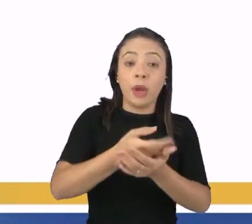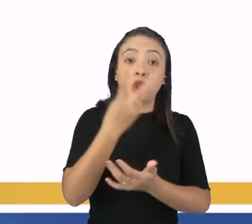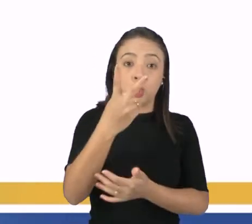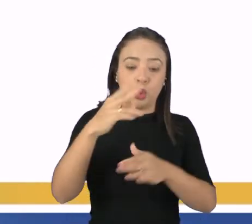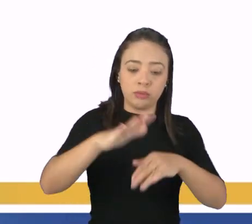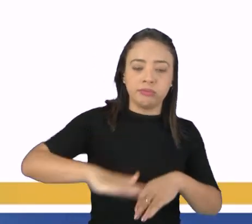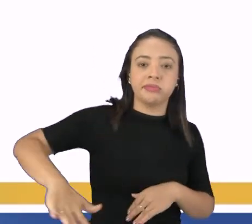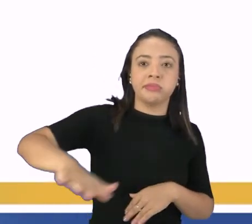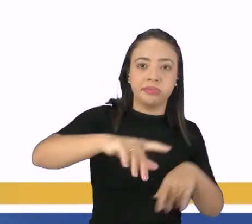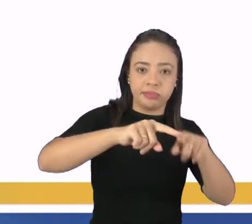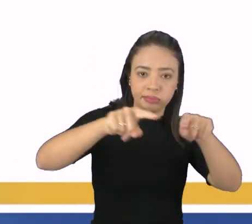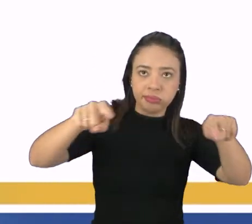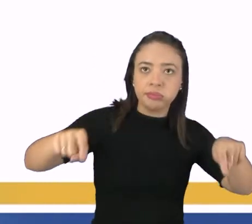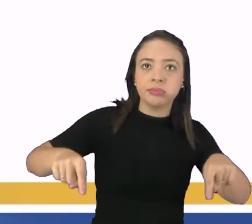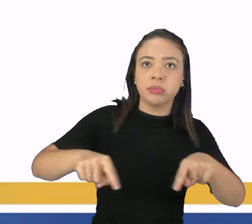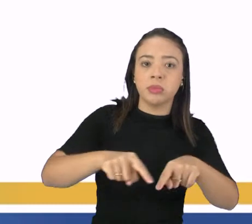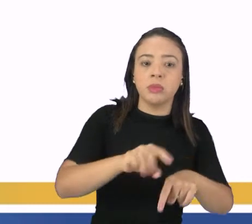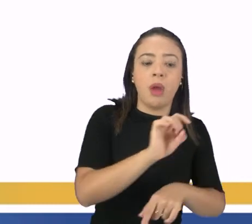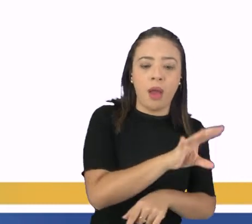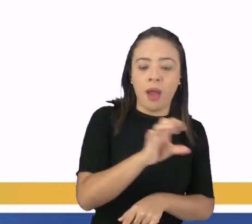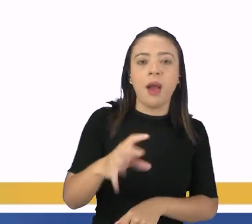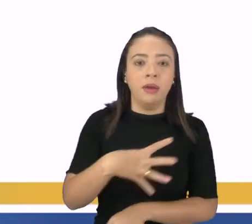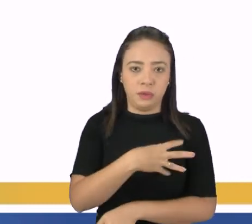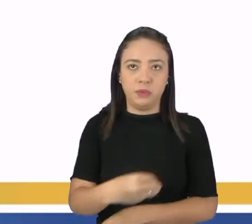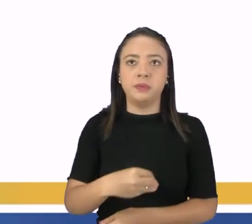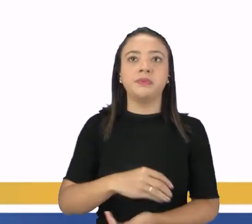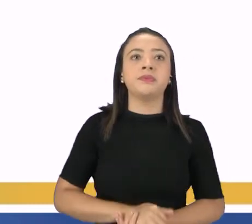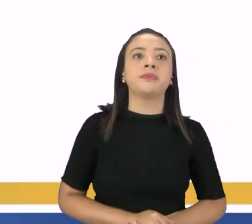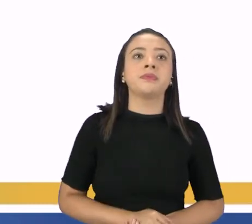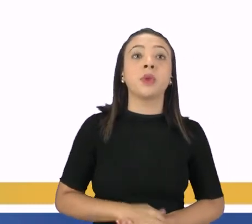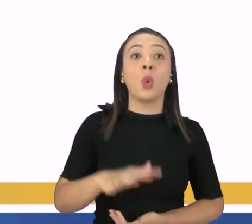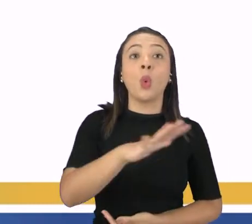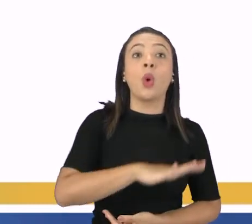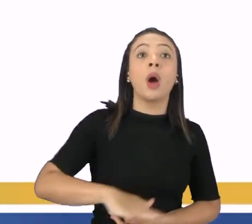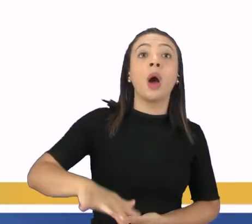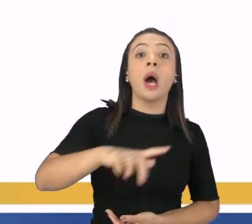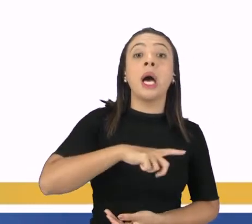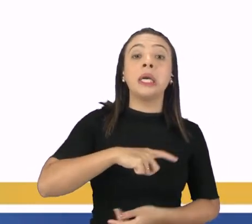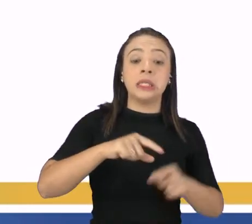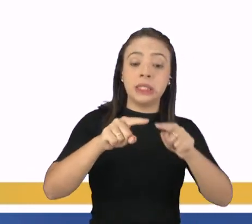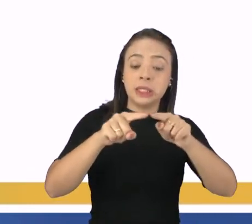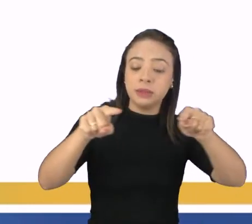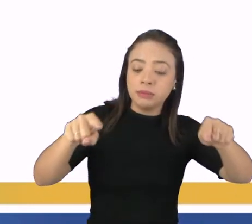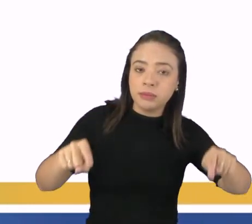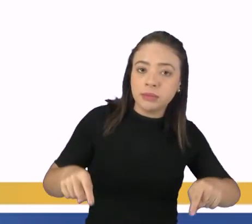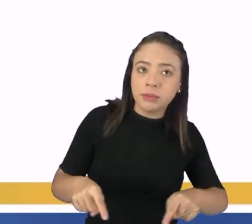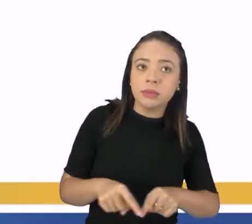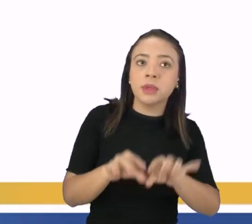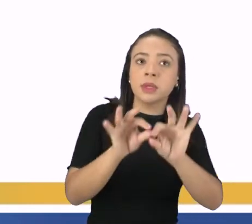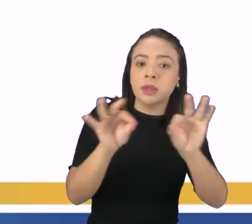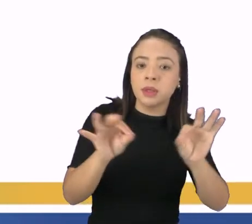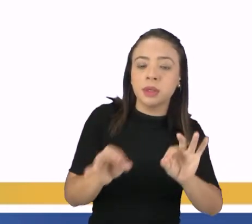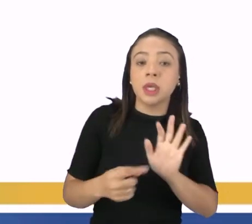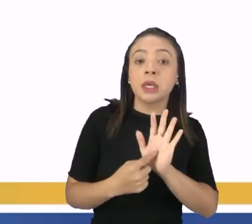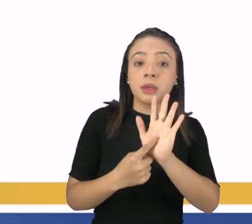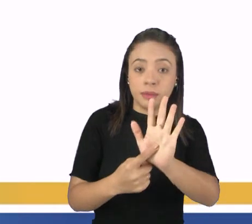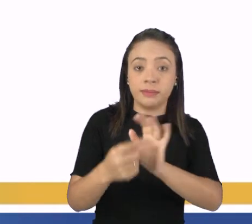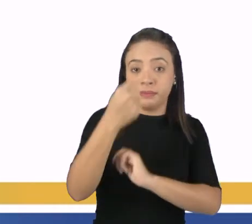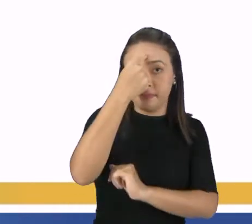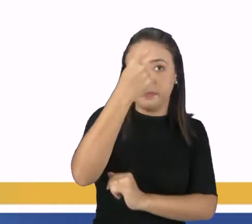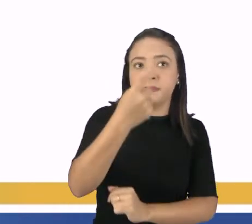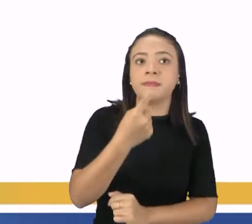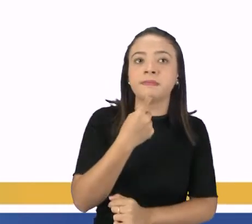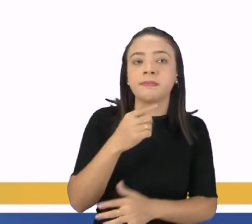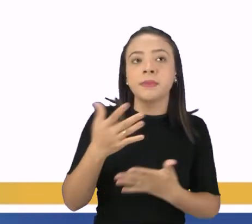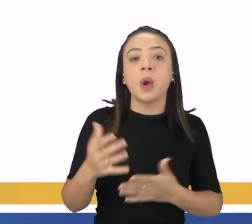2 terrenos, um para cada filho. Os terrenos apresentam formato e medidas de acordo com as figuras abaixo.